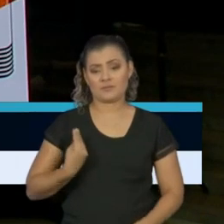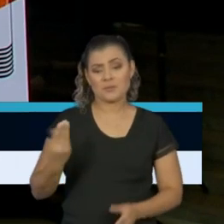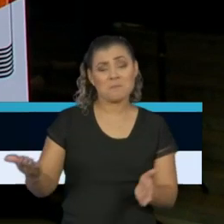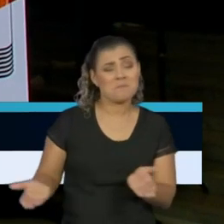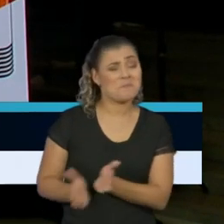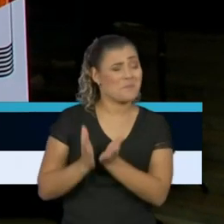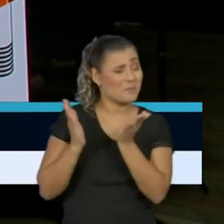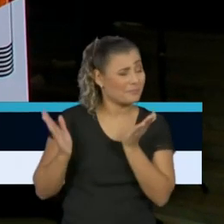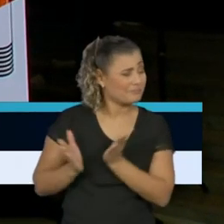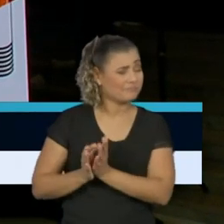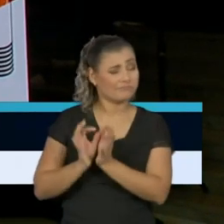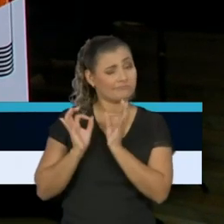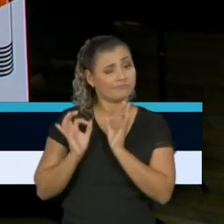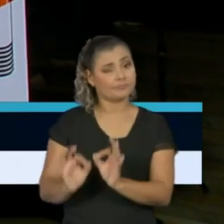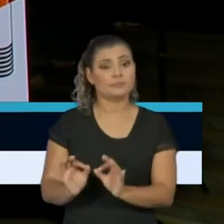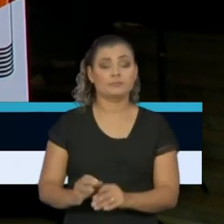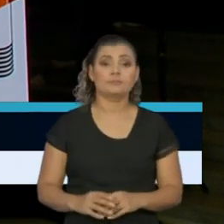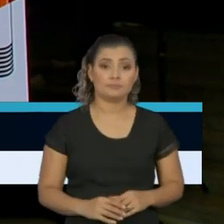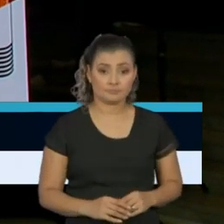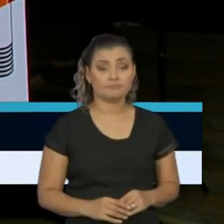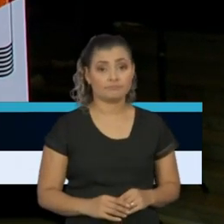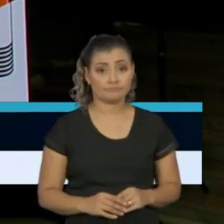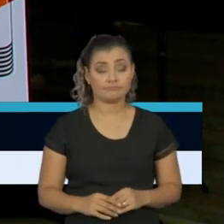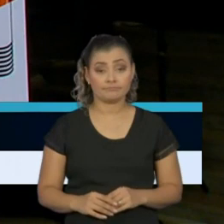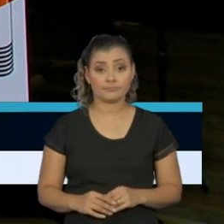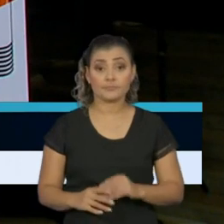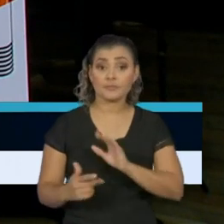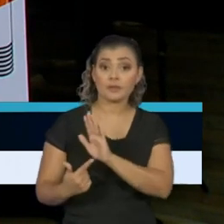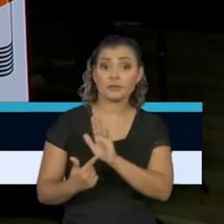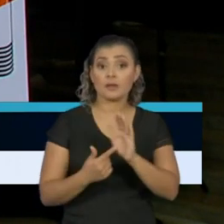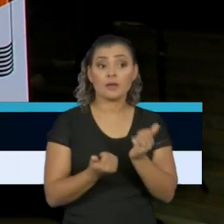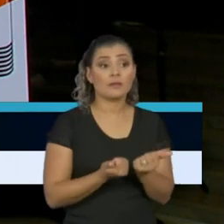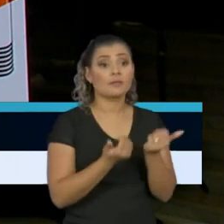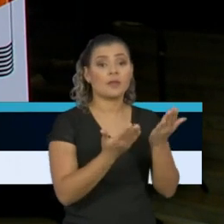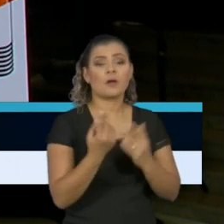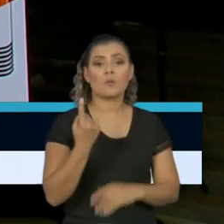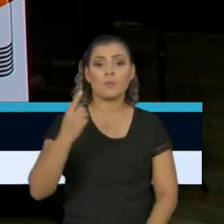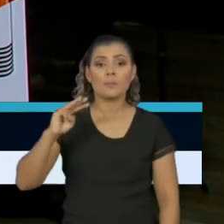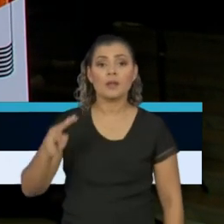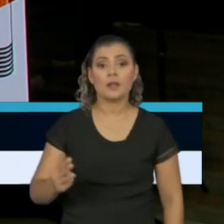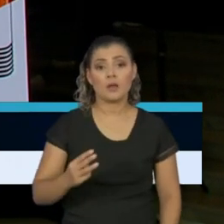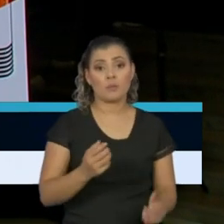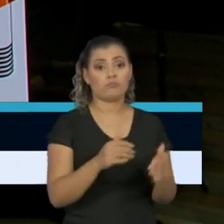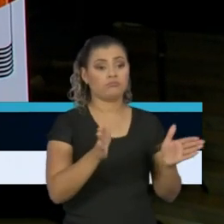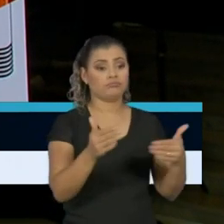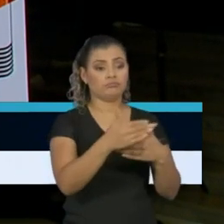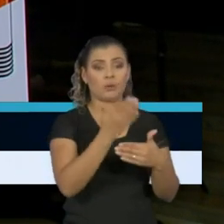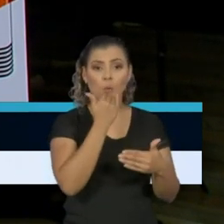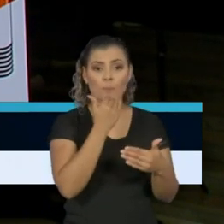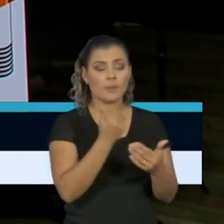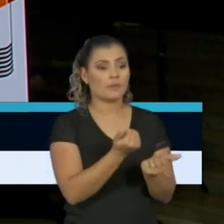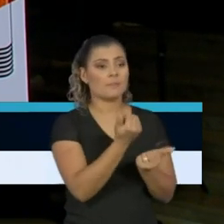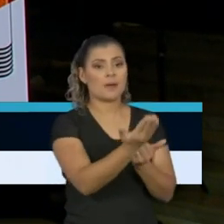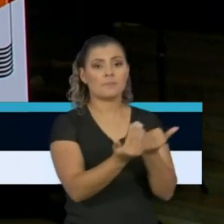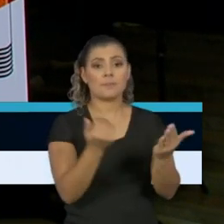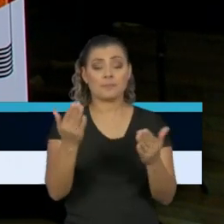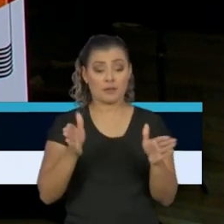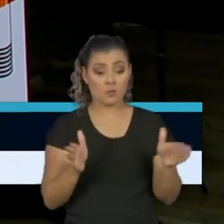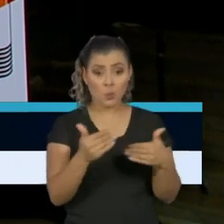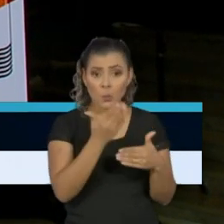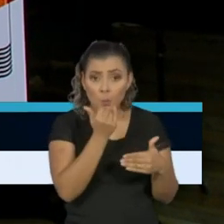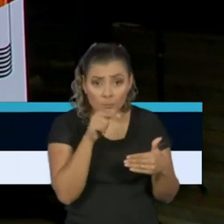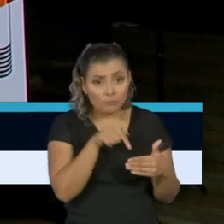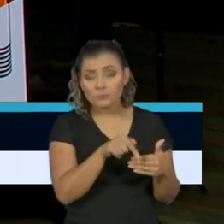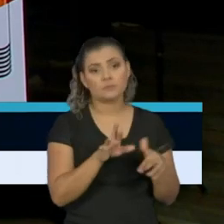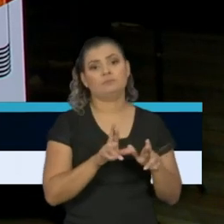pobreza extrema. Vamos entregar 1 milhão de cestas muito diferenciadas,